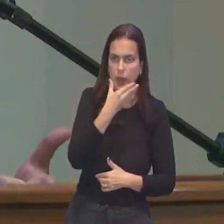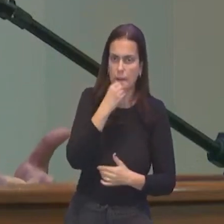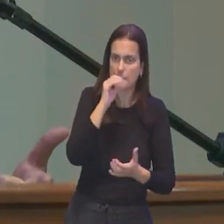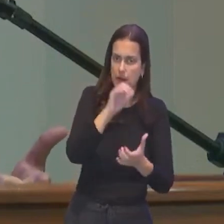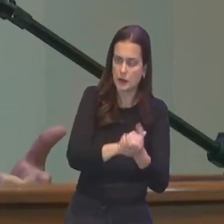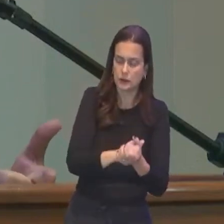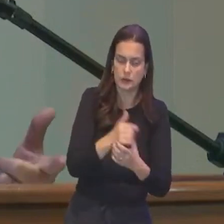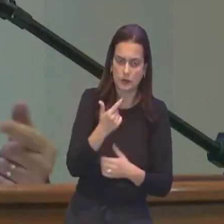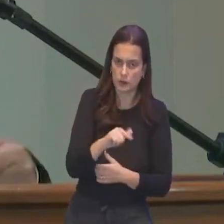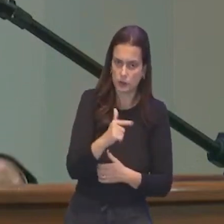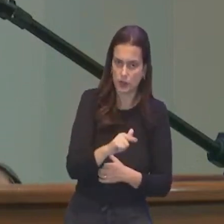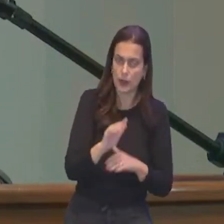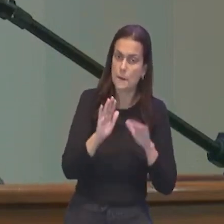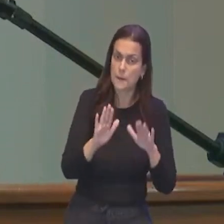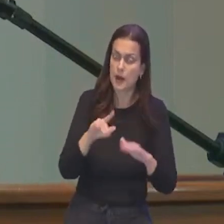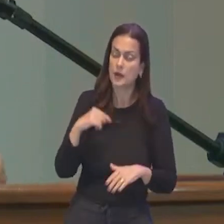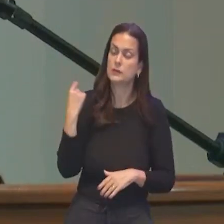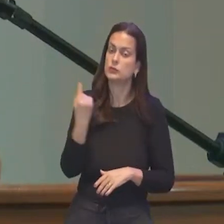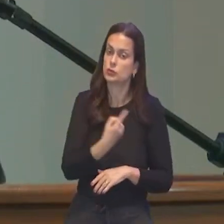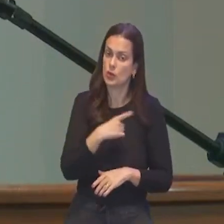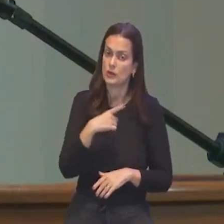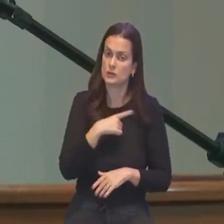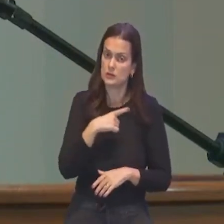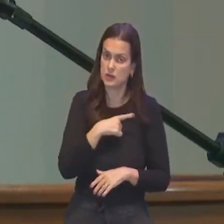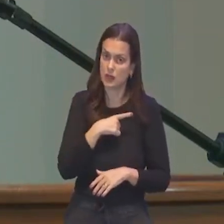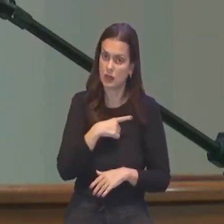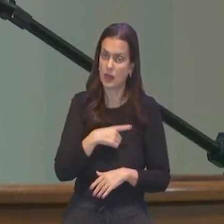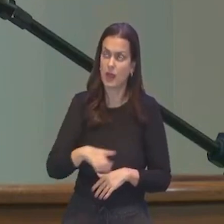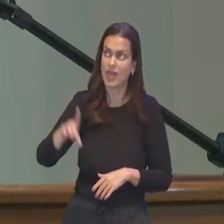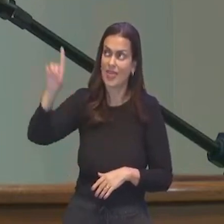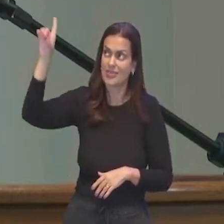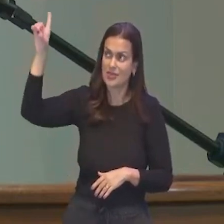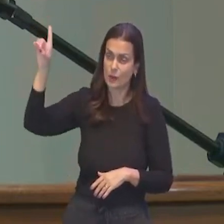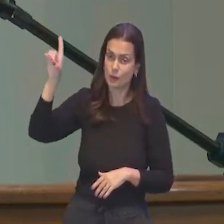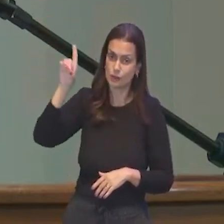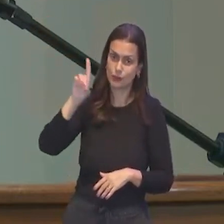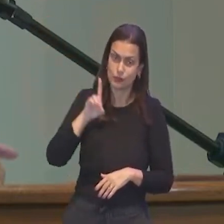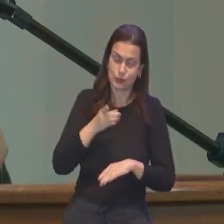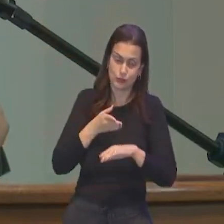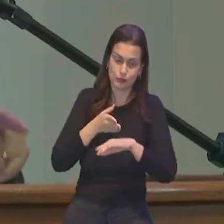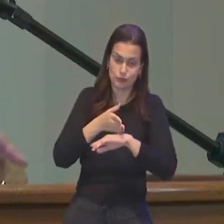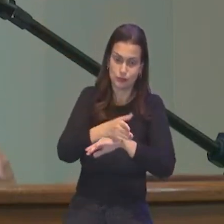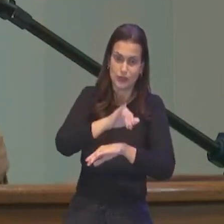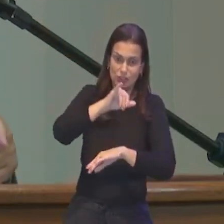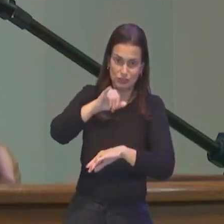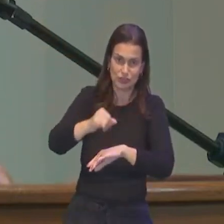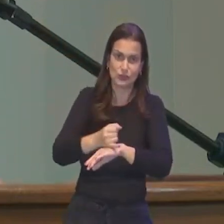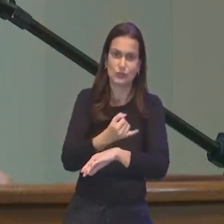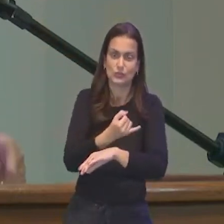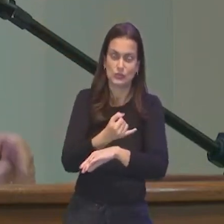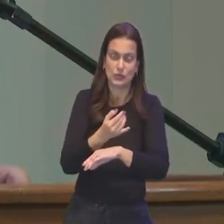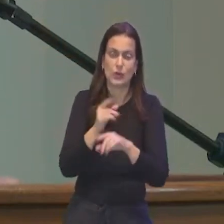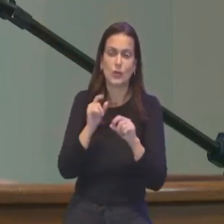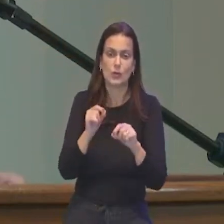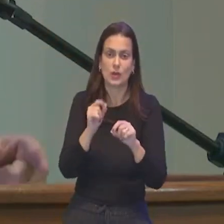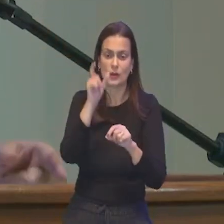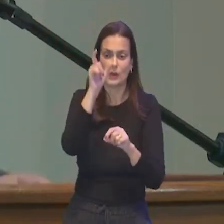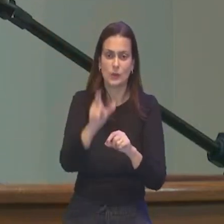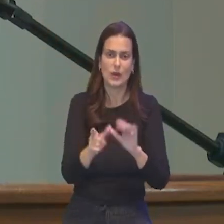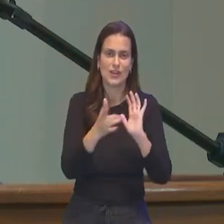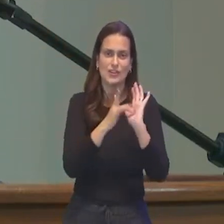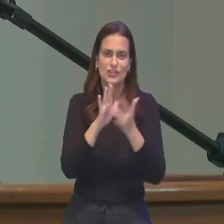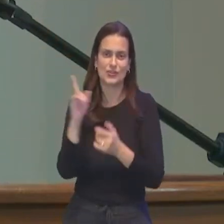Senhor, mas nós temos a própria presença de Deus entrando em Jerusalém, que é através da figura